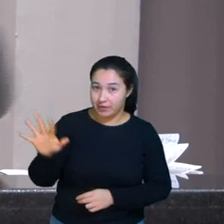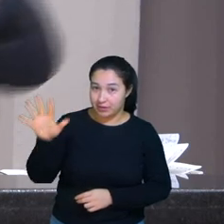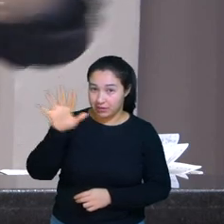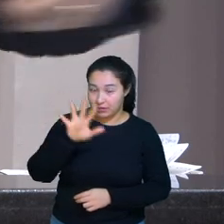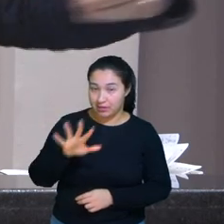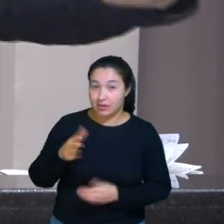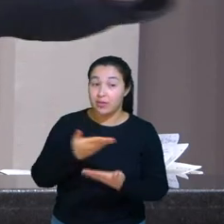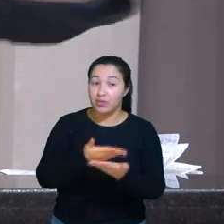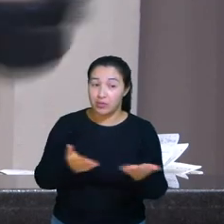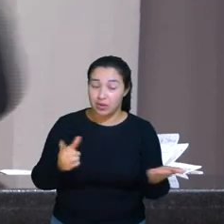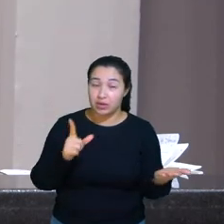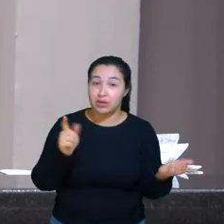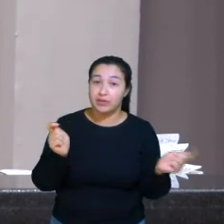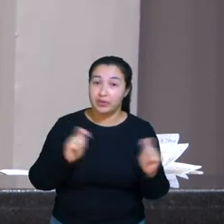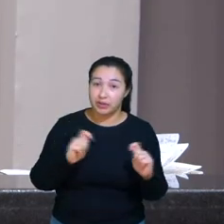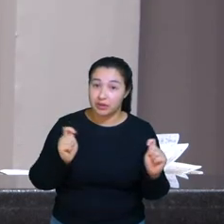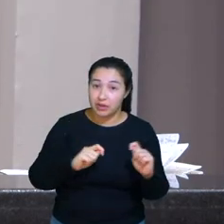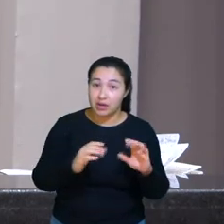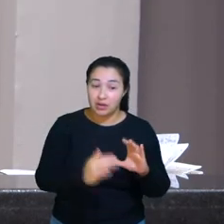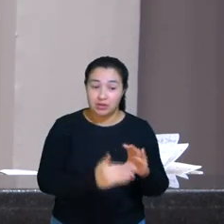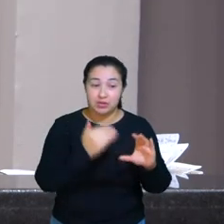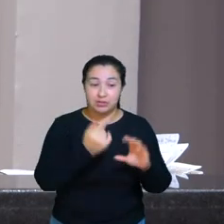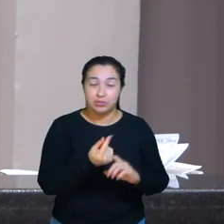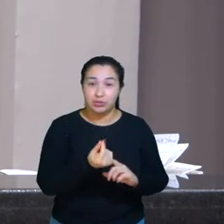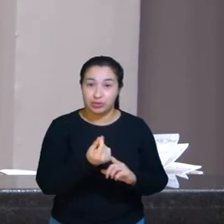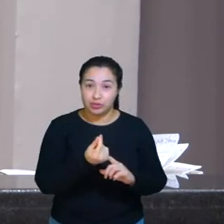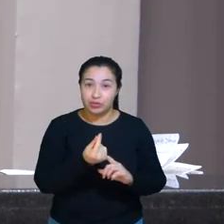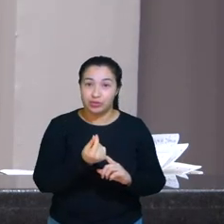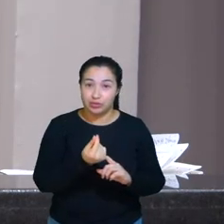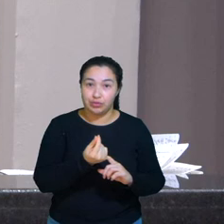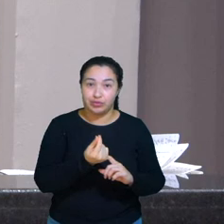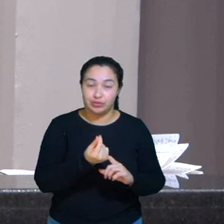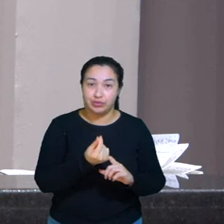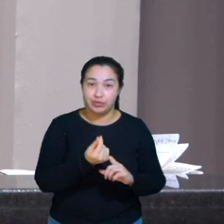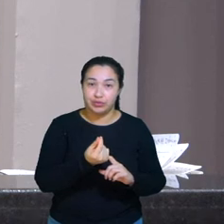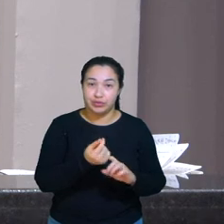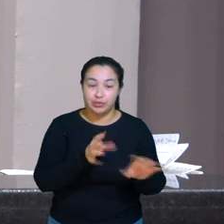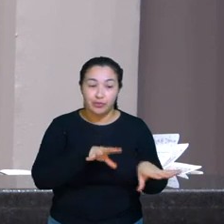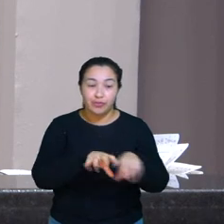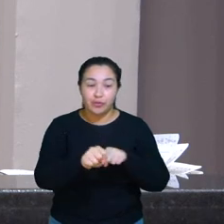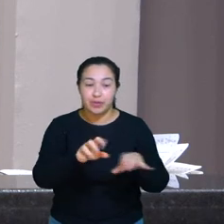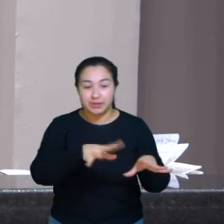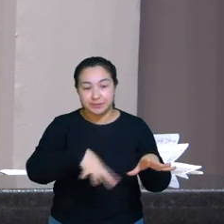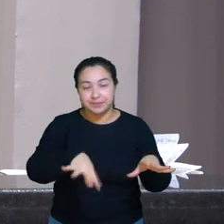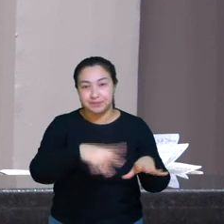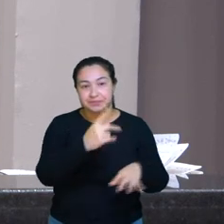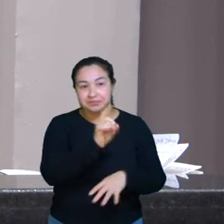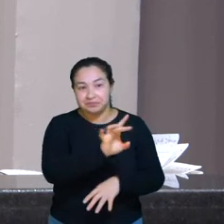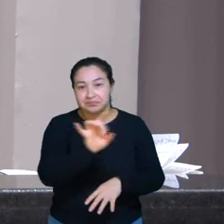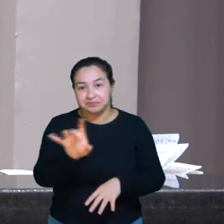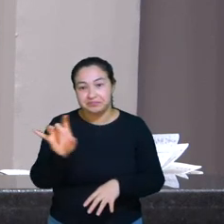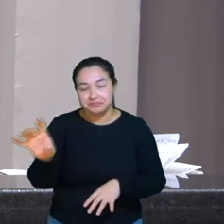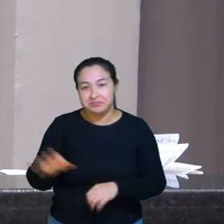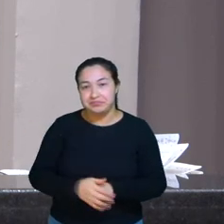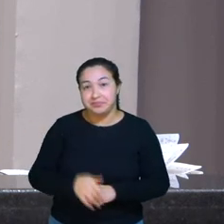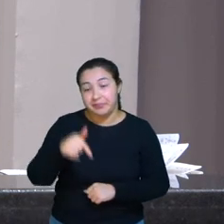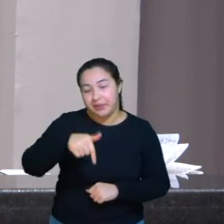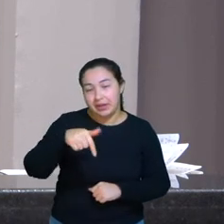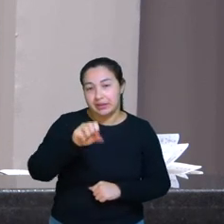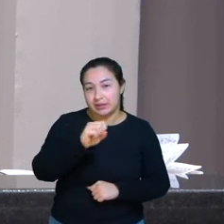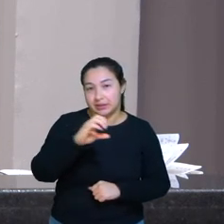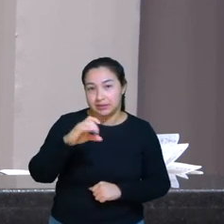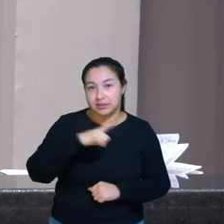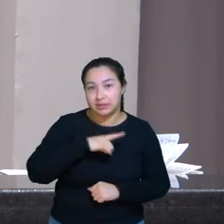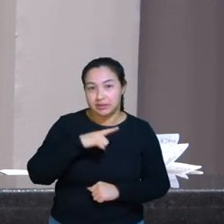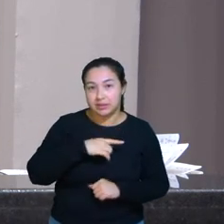para fazer a formação no âmbito daquele território então a aqui eh no estado nós temos na escola